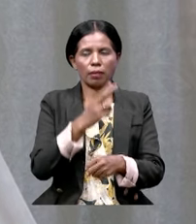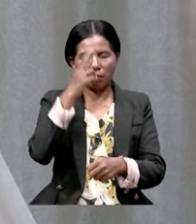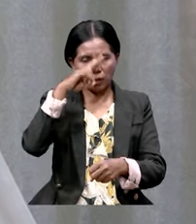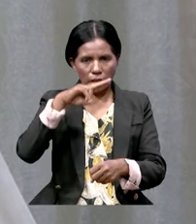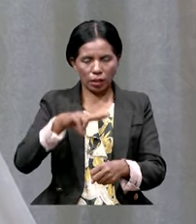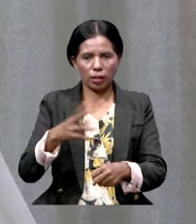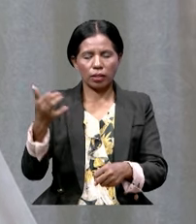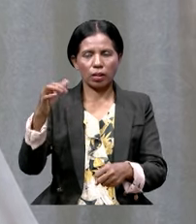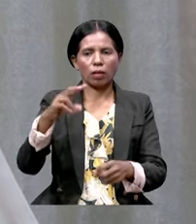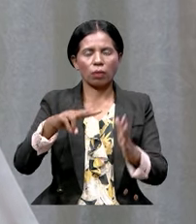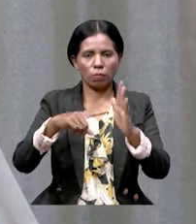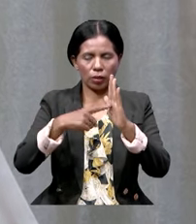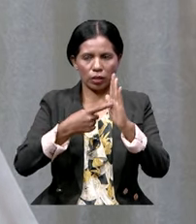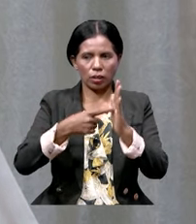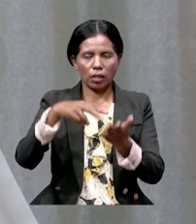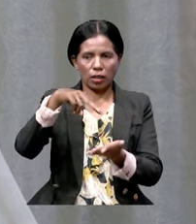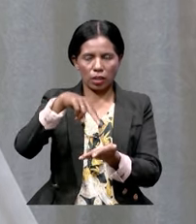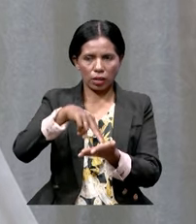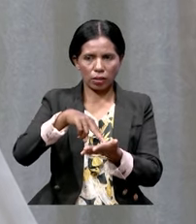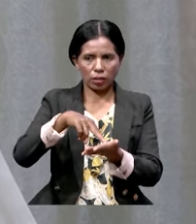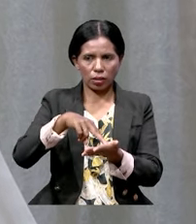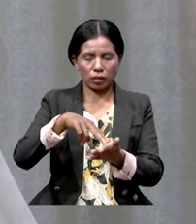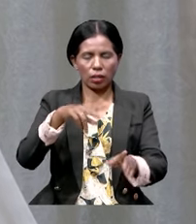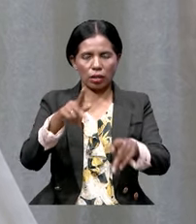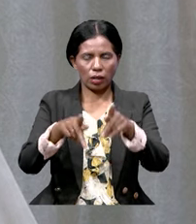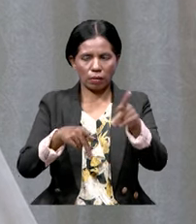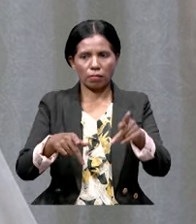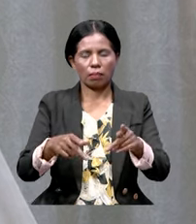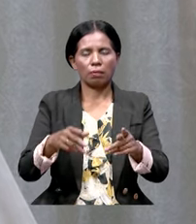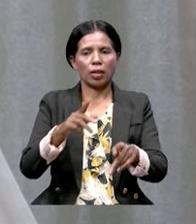komesa establece ia povo nelet